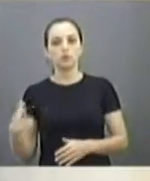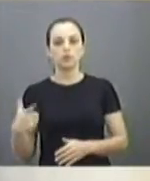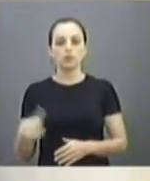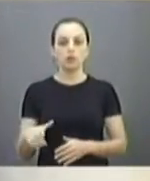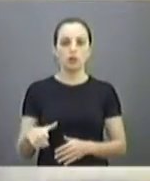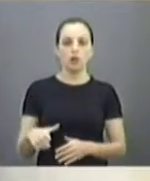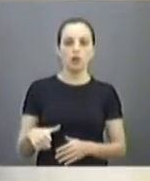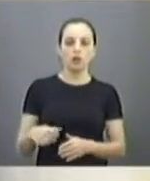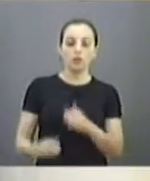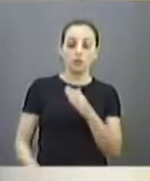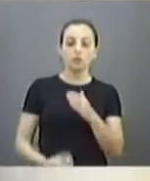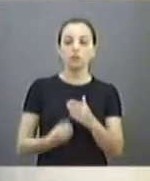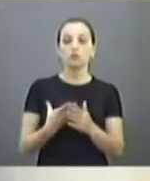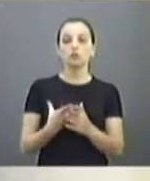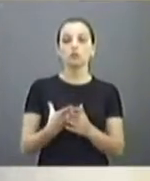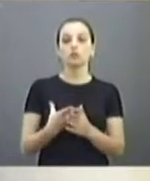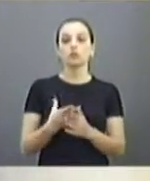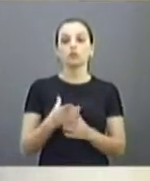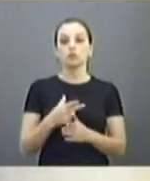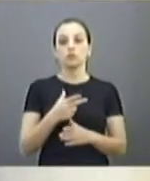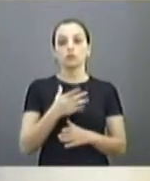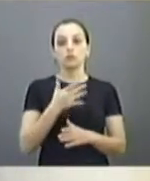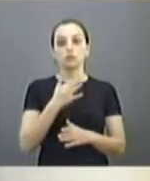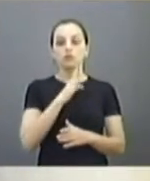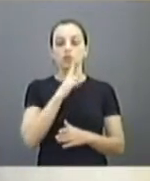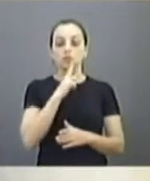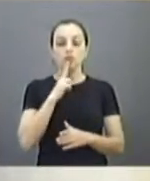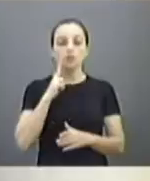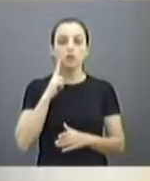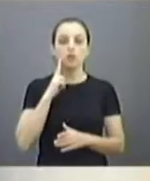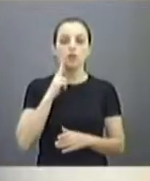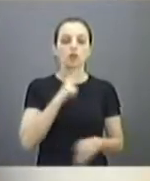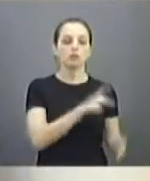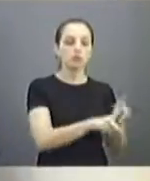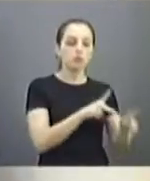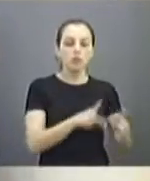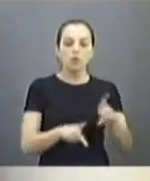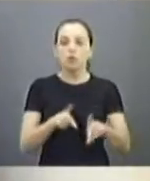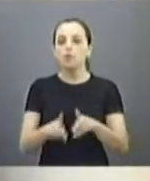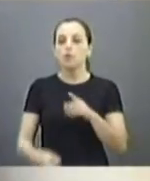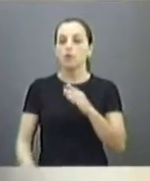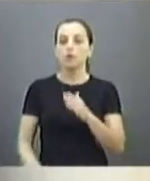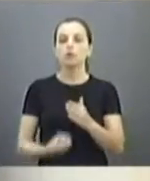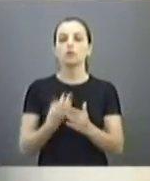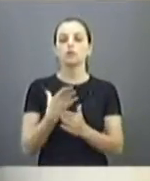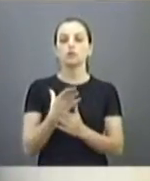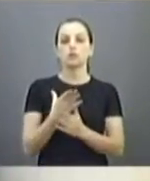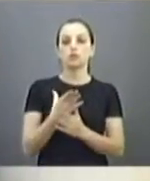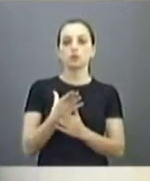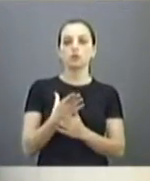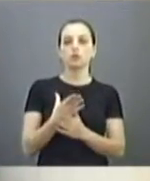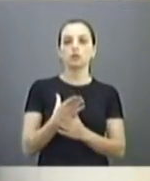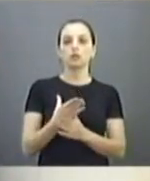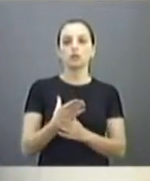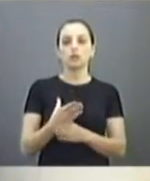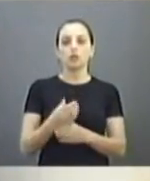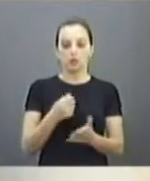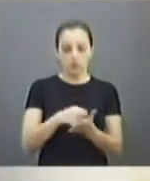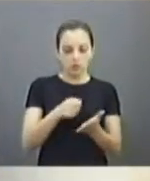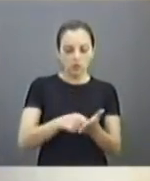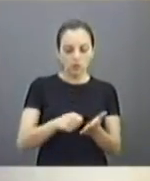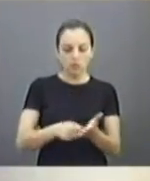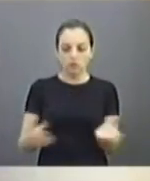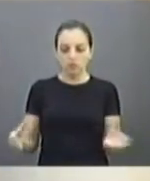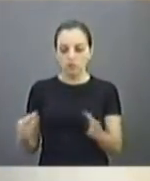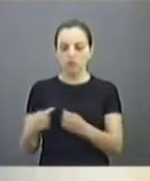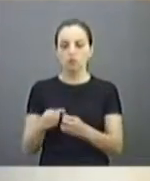Conseguimos inaugurar o restaurante popular. Conseguimos implantar, pela primeira vez, o contrato coletivo de